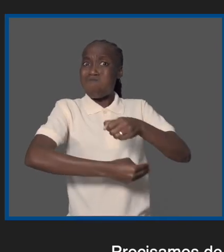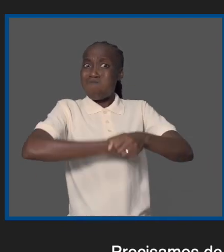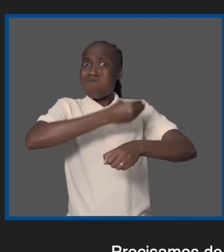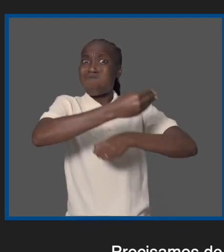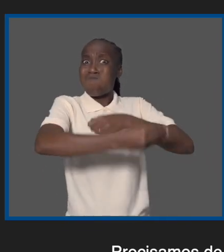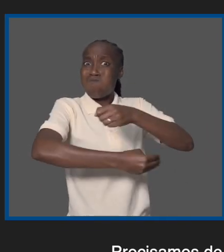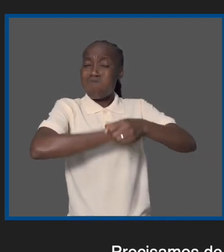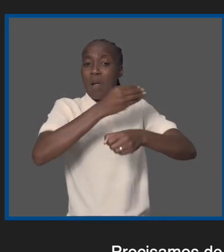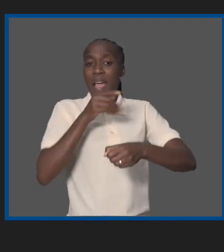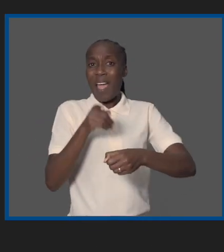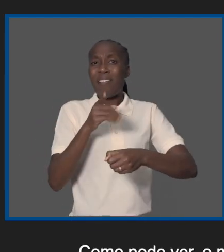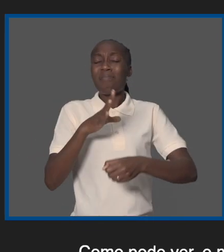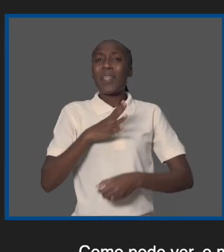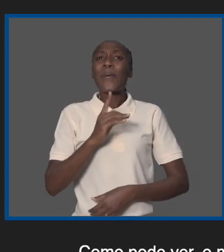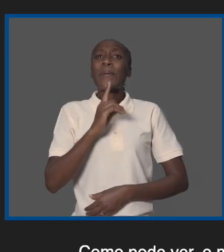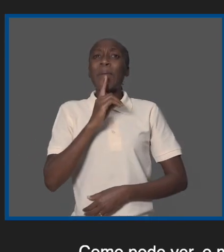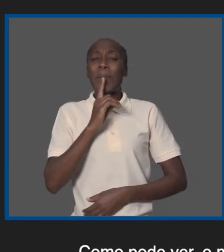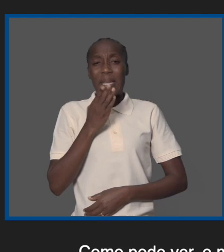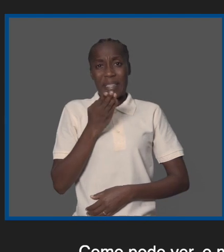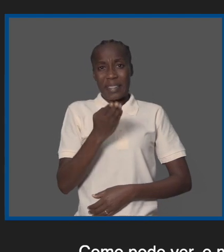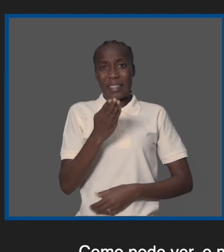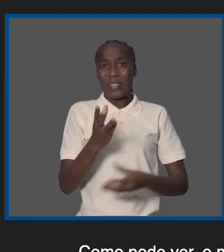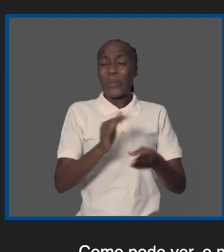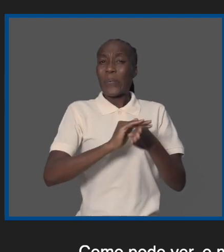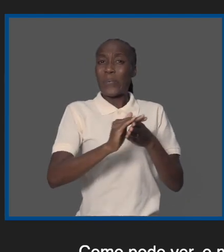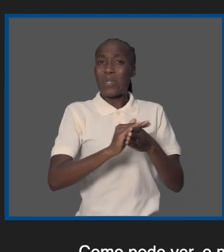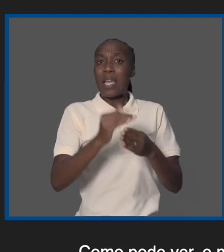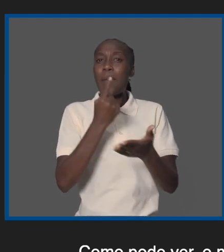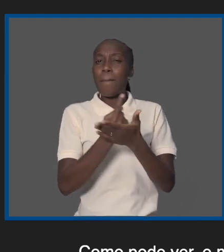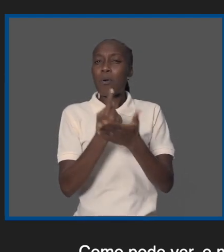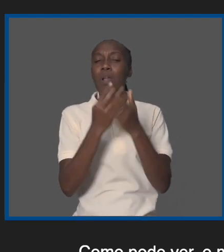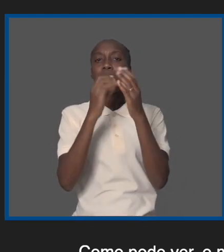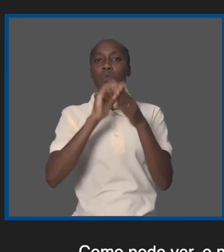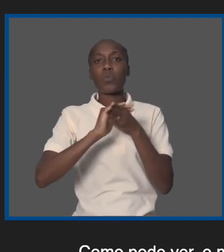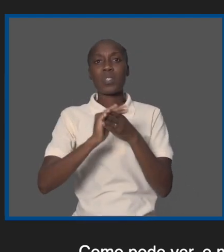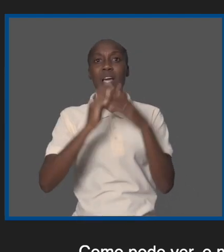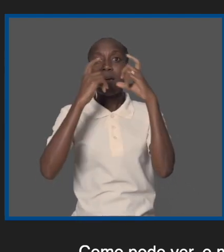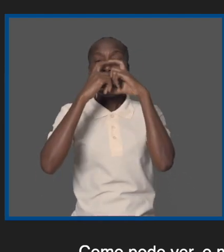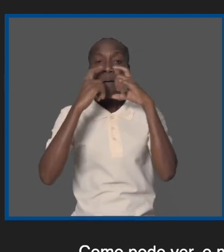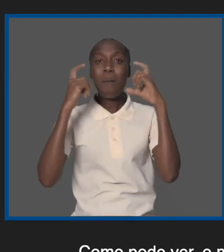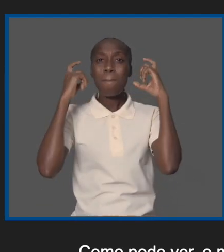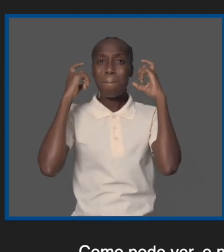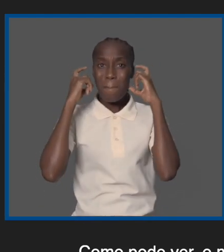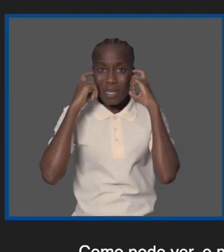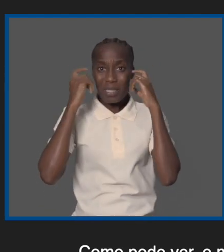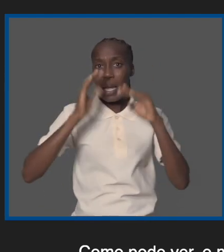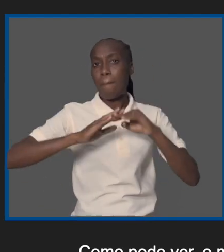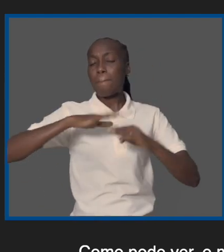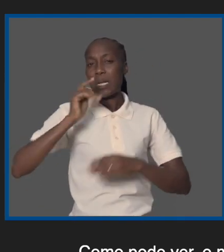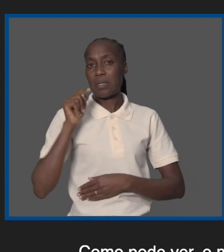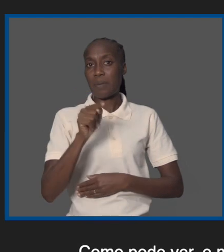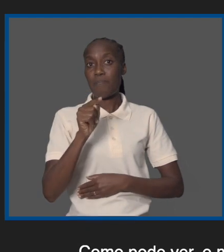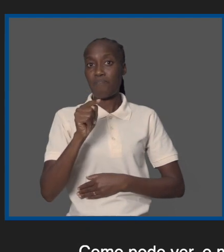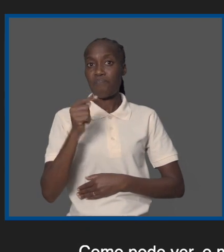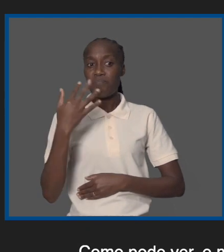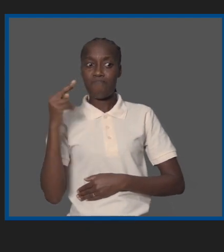mais para ficar nessa sala. Então, como conseguem ver, é um dos materiais que nós usamos, é gesso. Gesso em pó, misturamos com água para poder